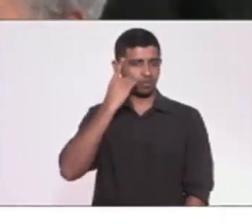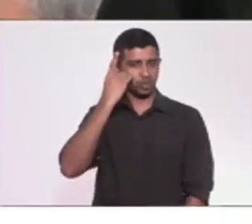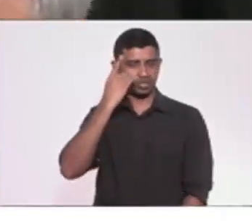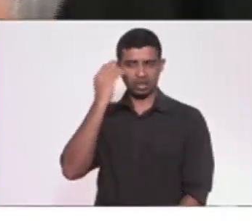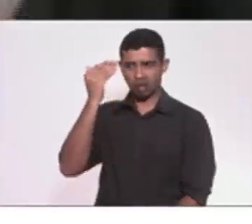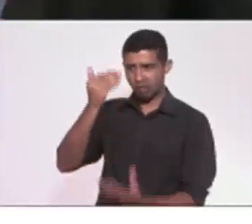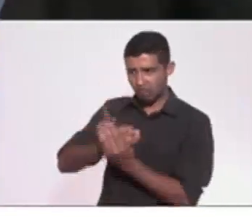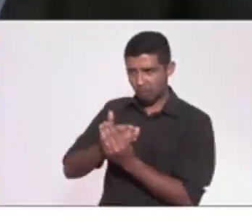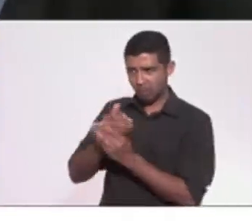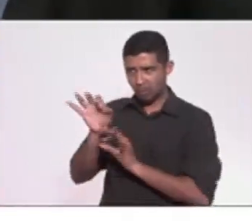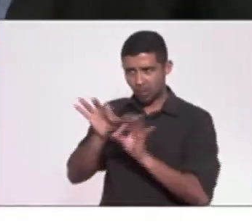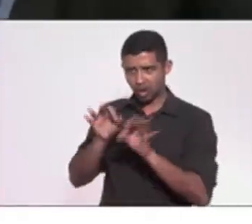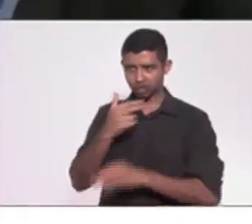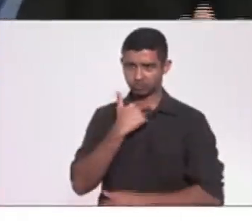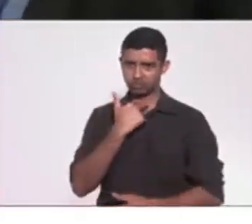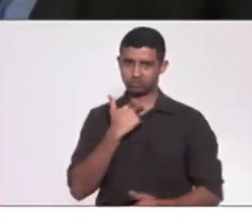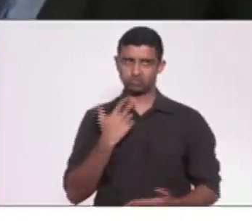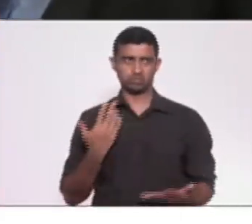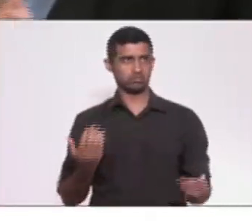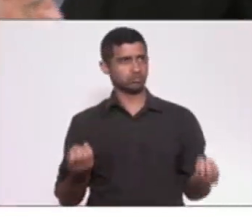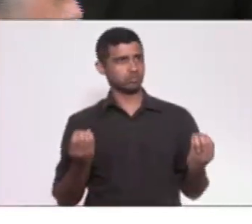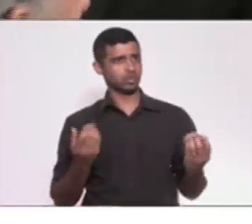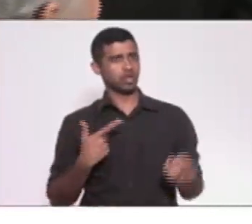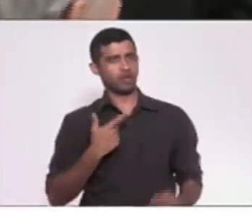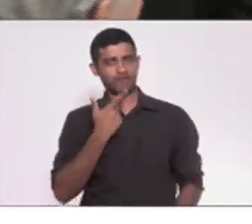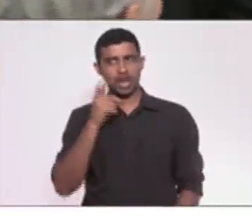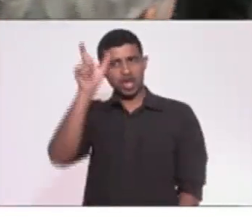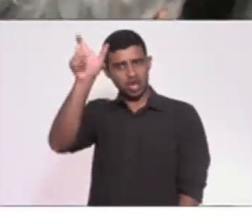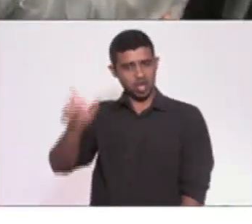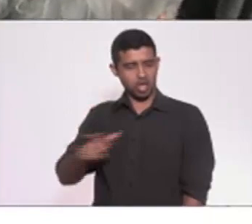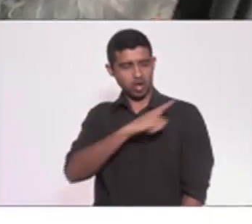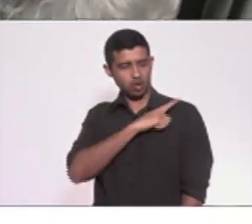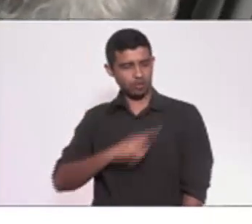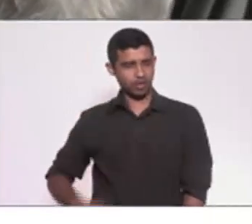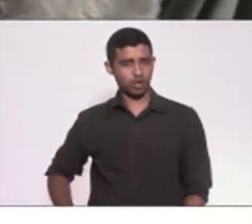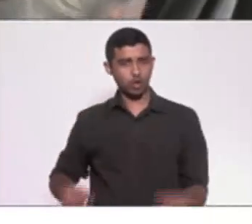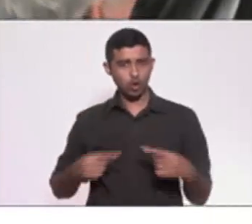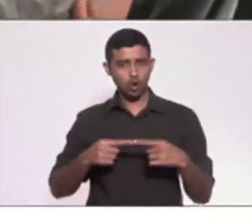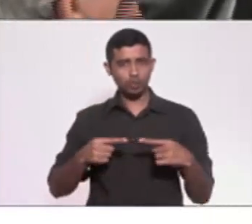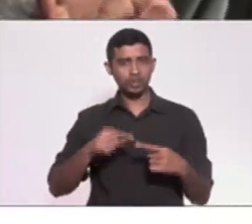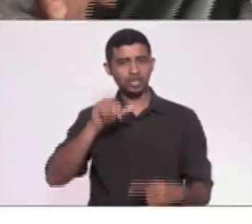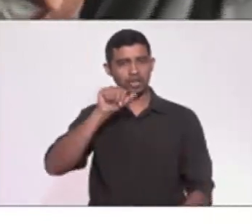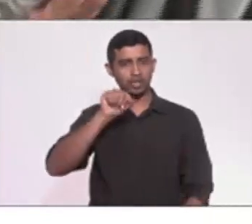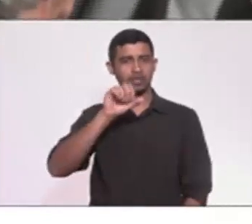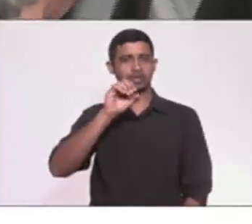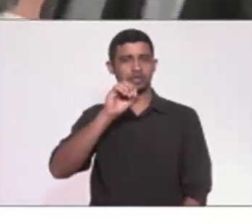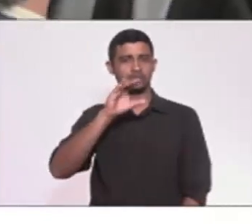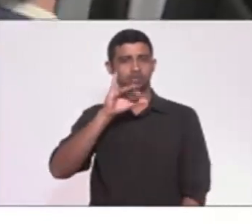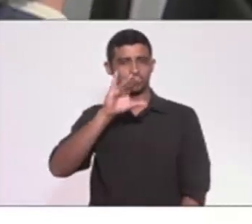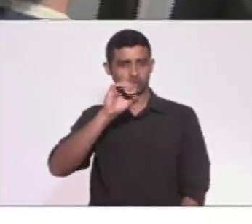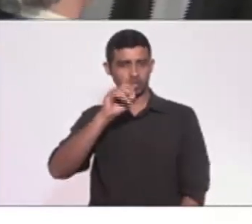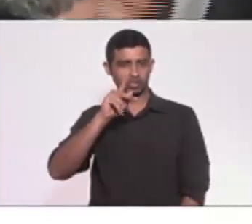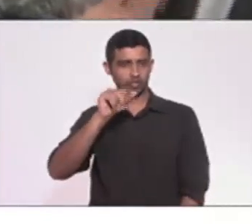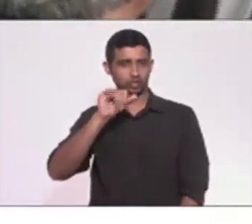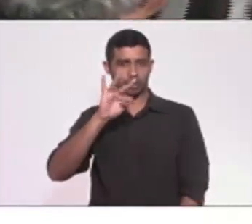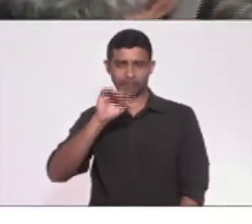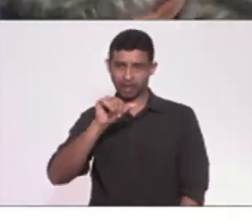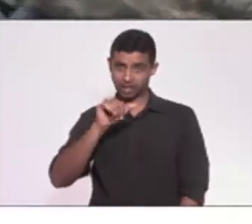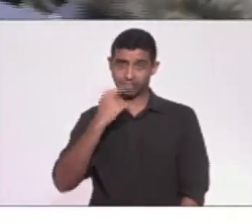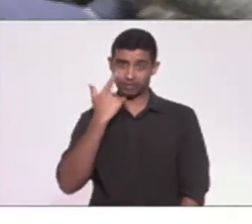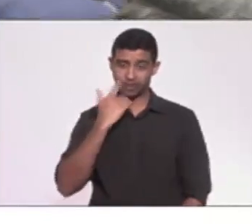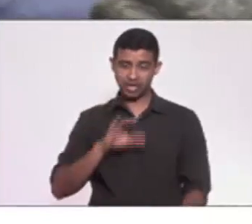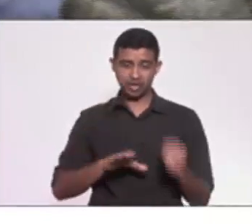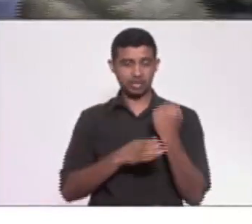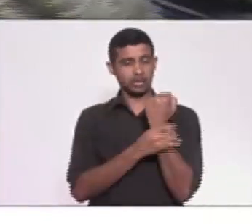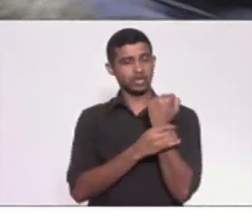na justiça, que, como eu, classificou o governador como sociopata. São essas garantias constitucionais